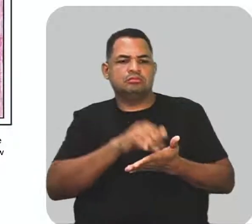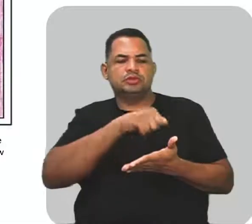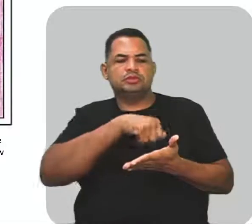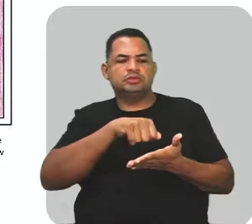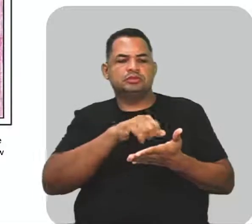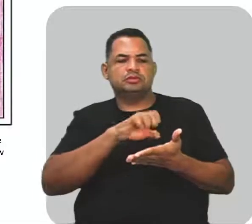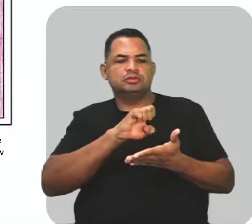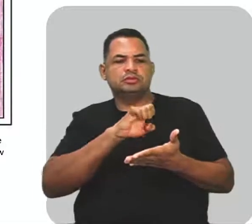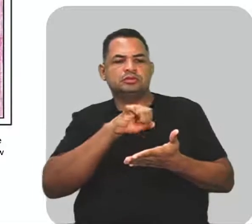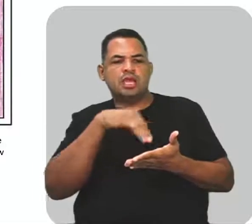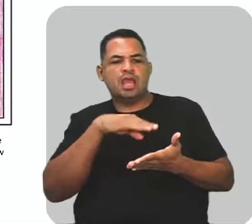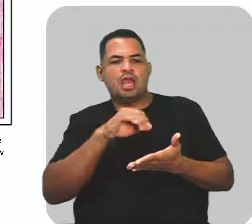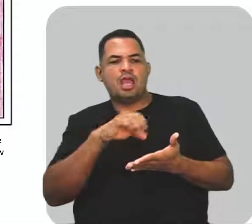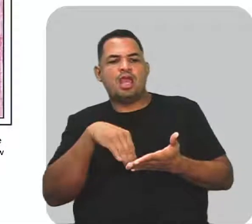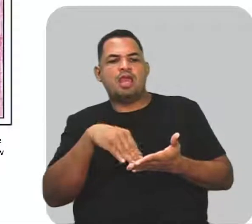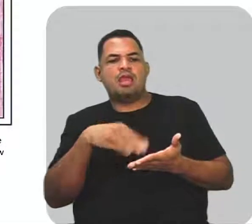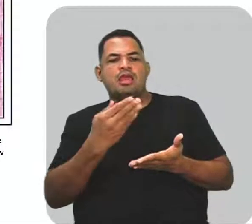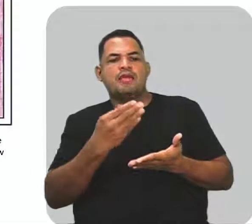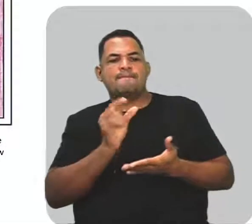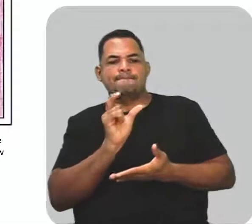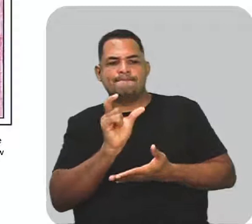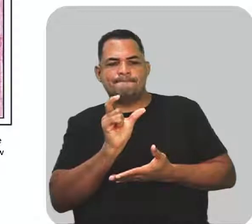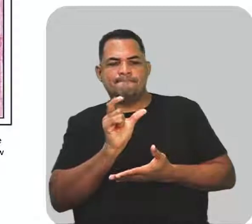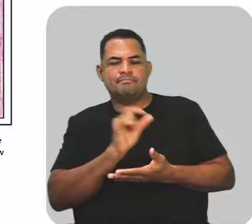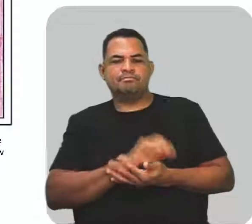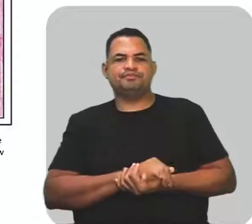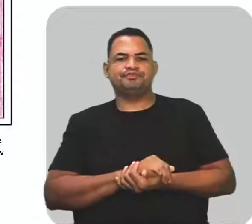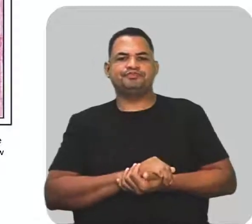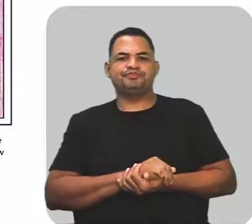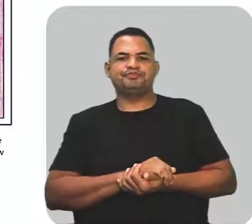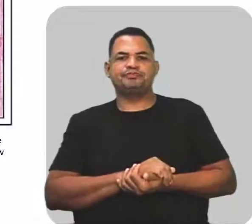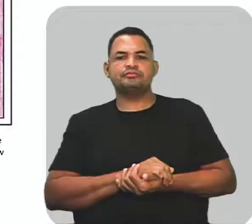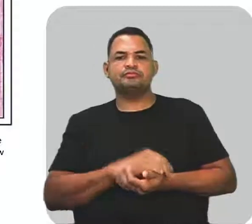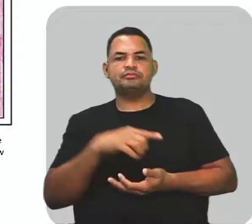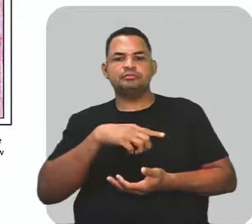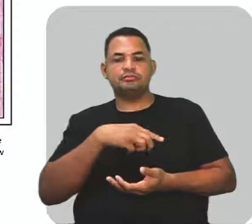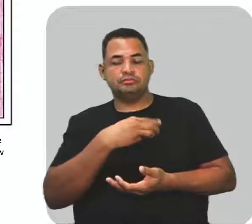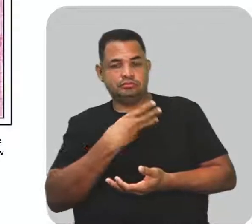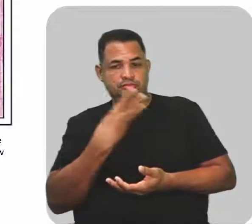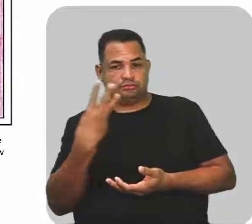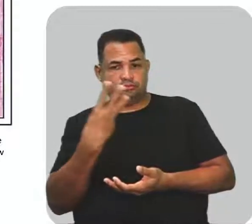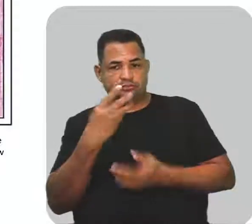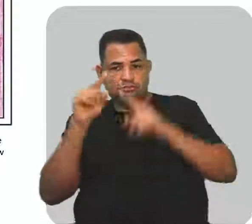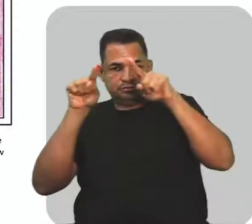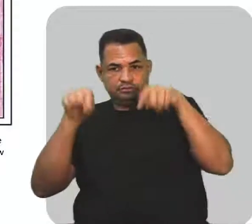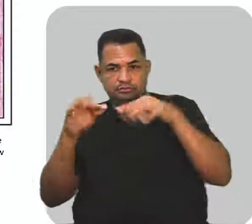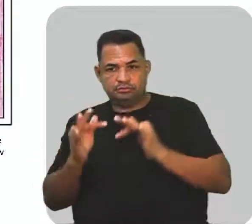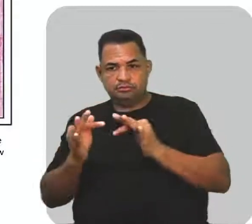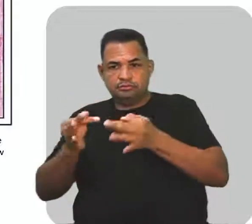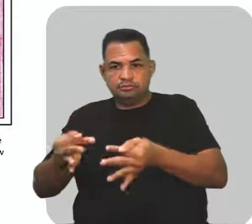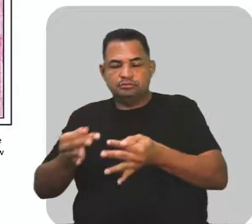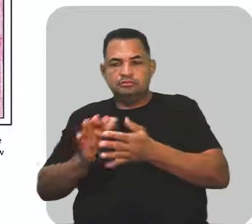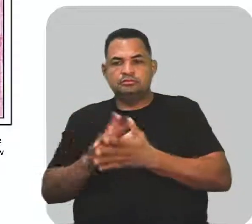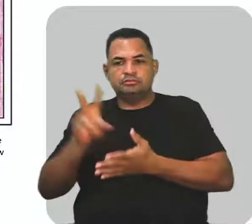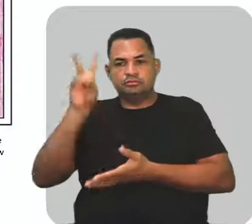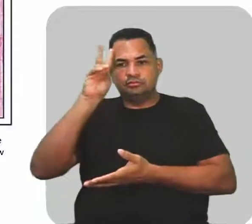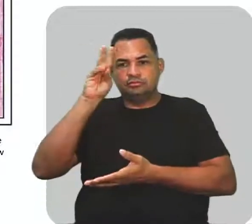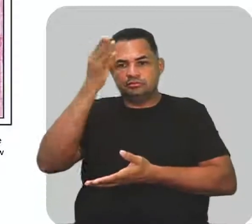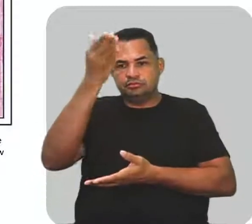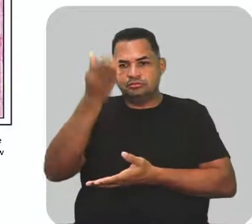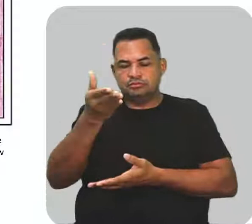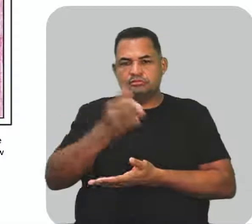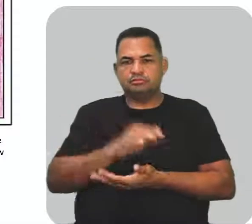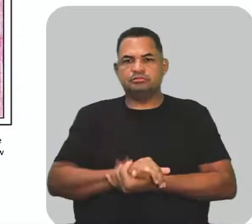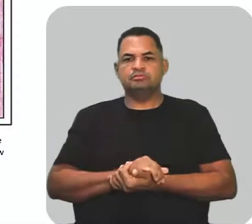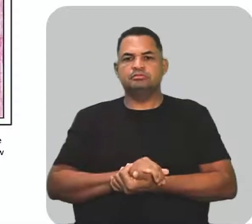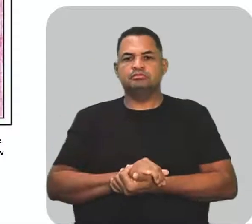né? Muito bem. No terceiro quadro, que é já o nosso final aí da história,